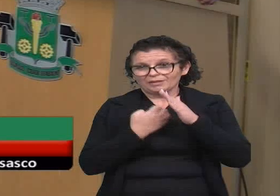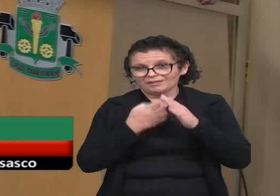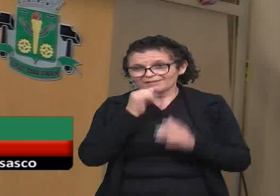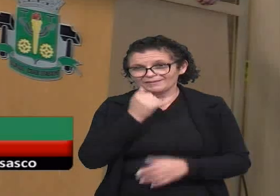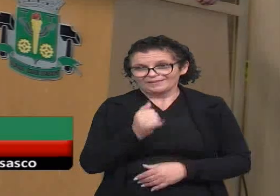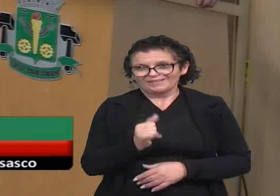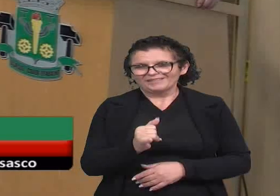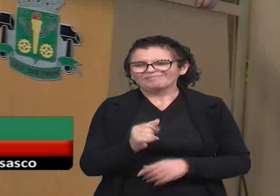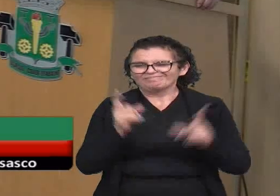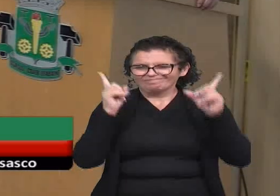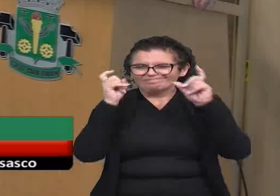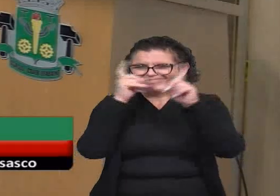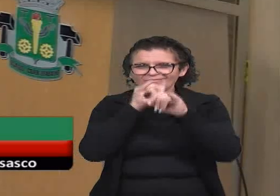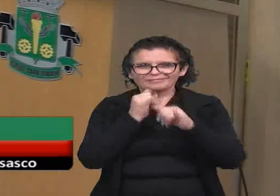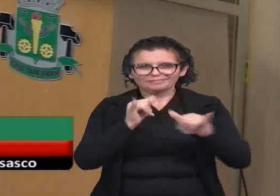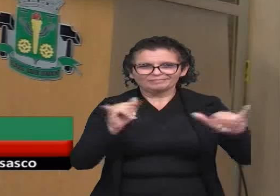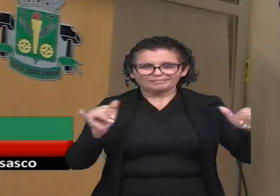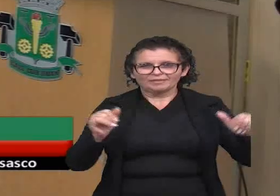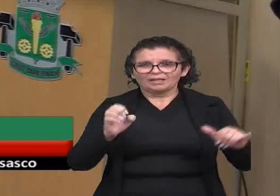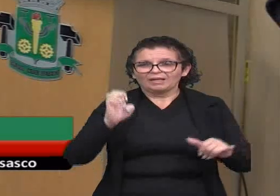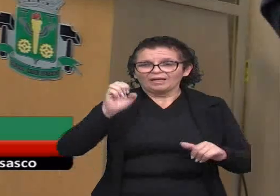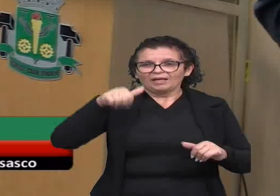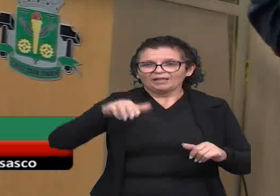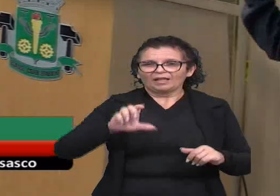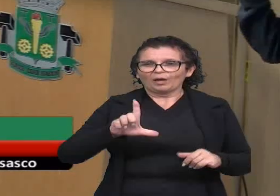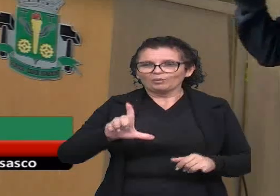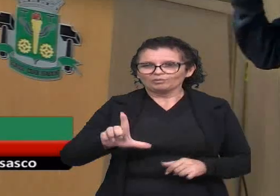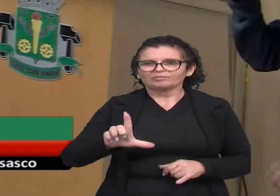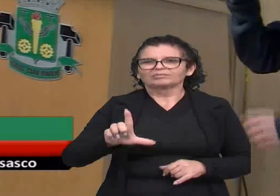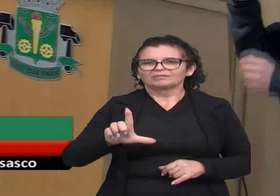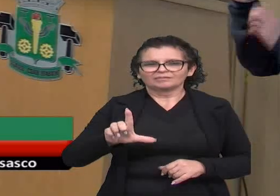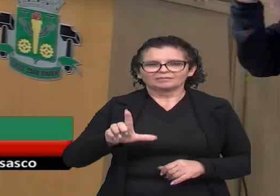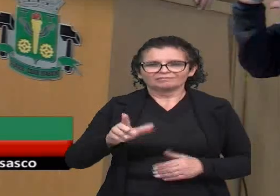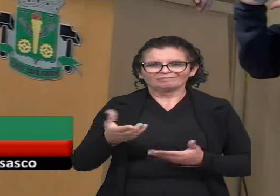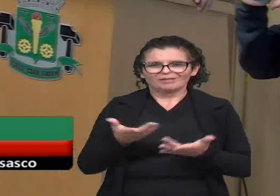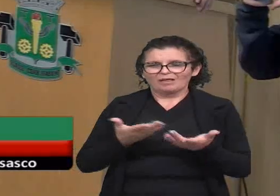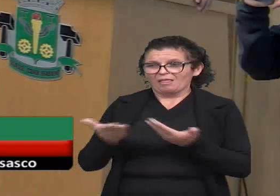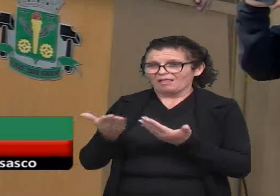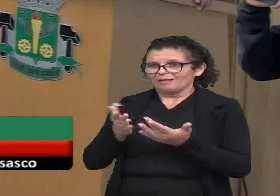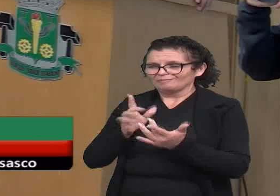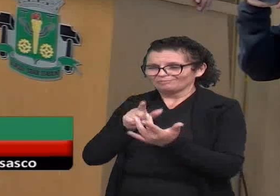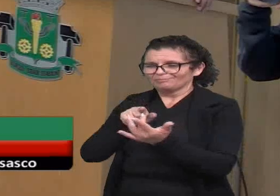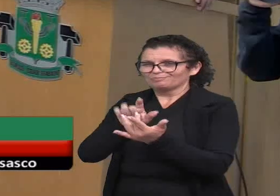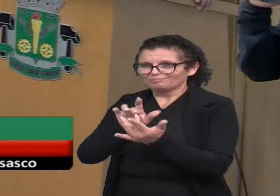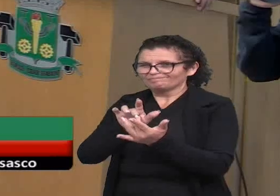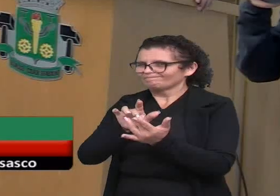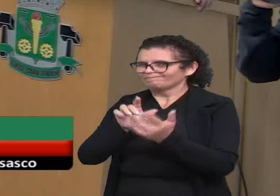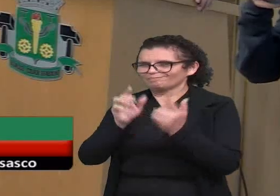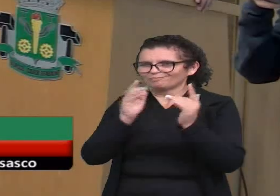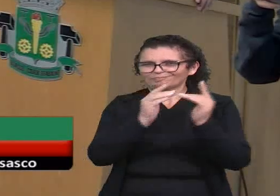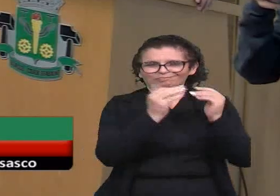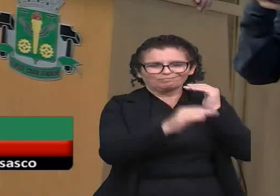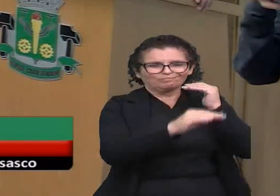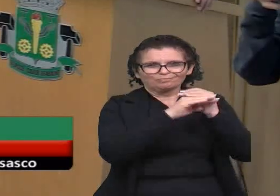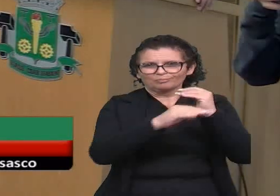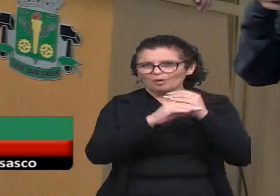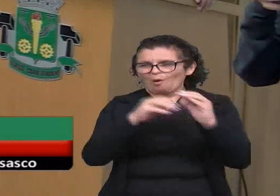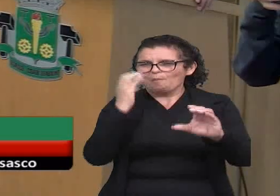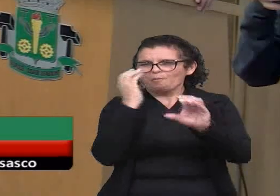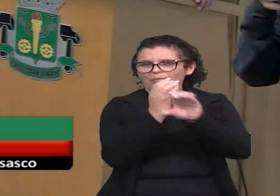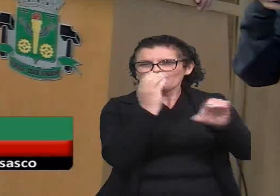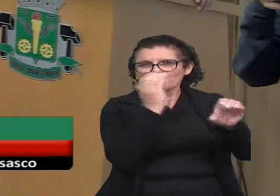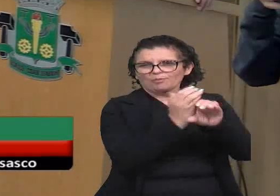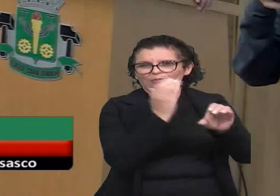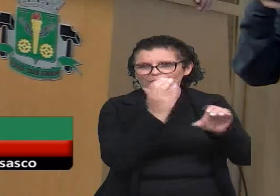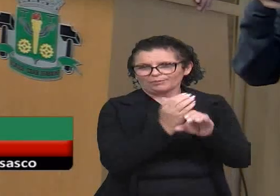acesso direto, né? A gente tem acesso com você, né? Liga para você, você atende, liga para os colaboradores